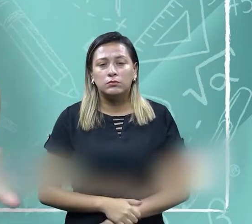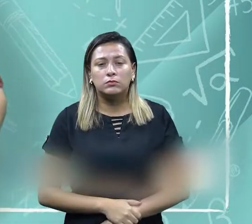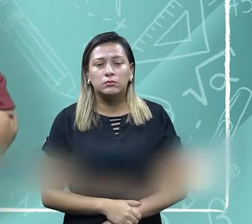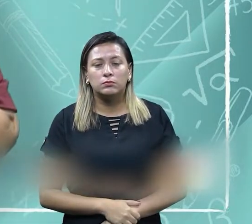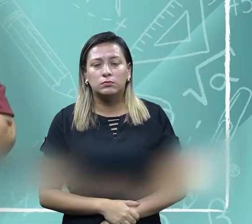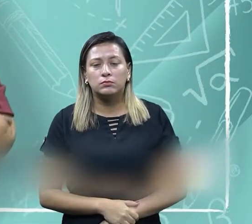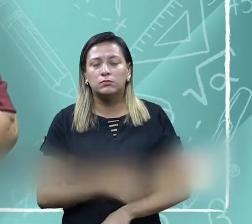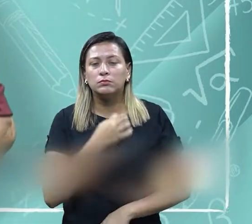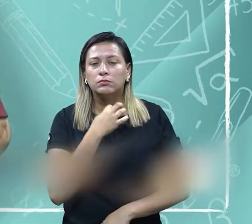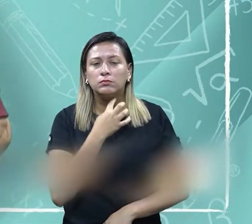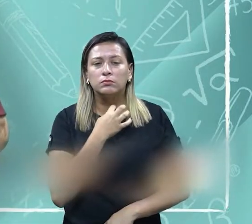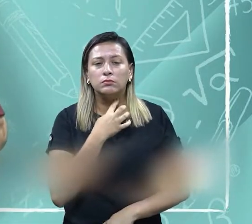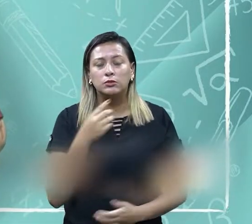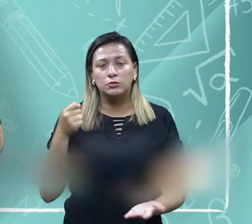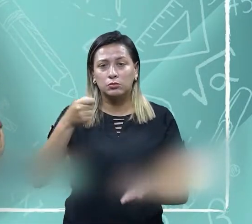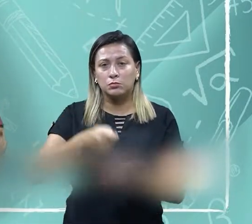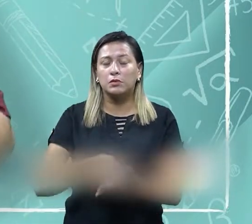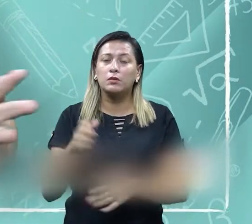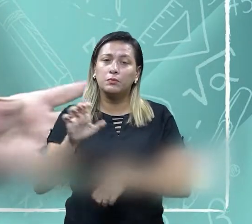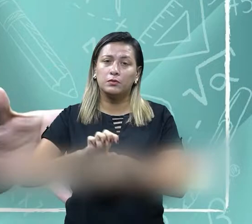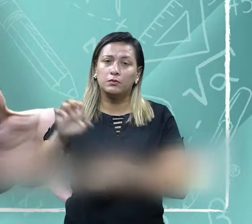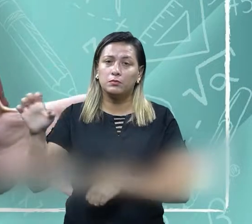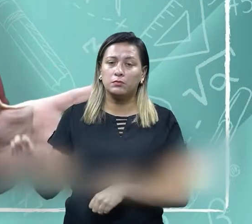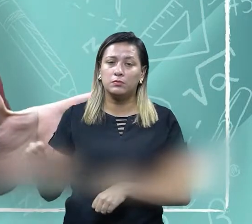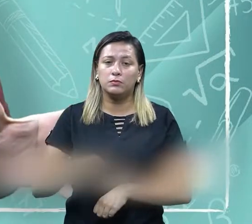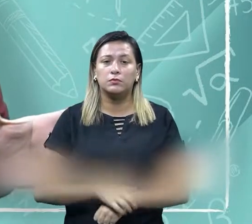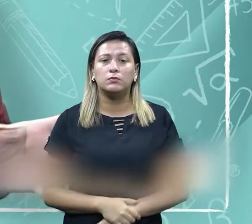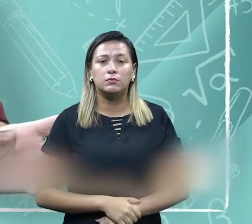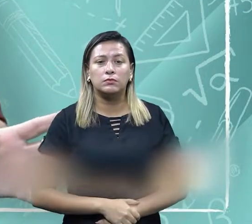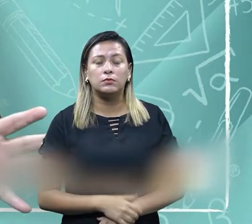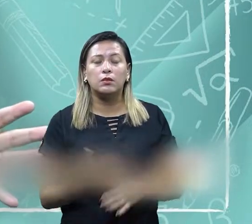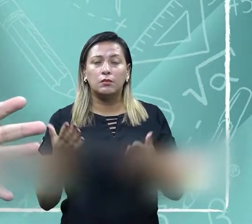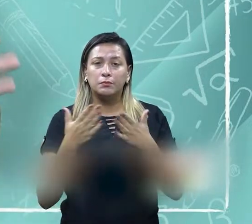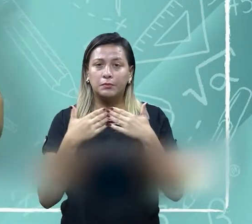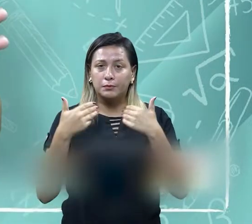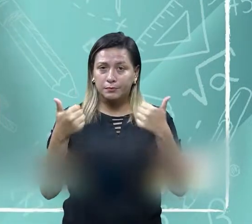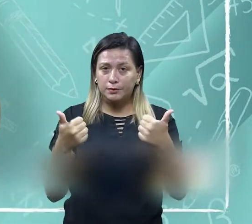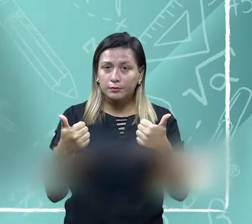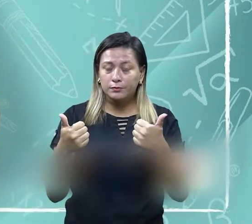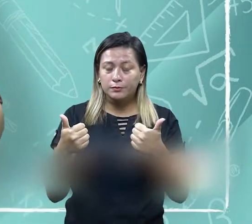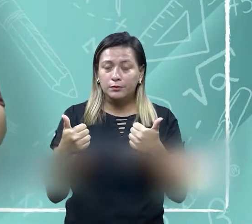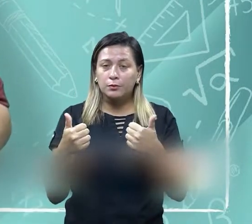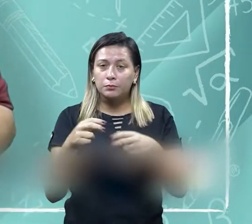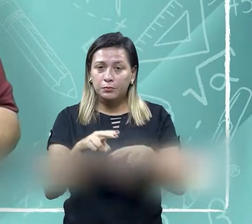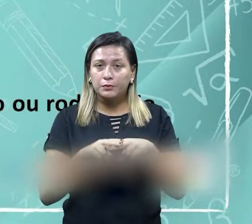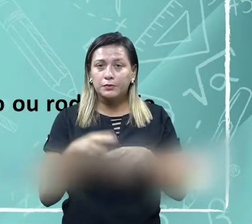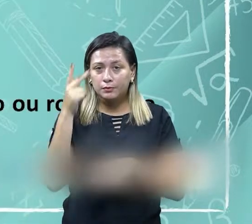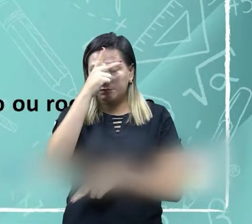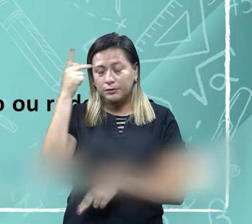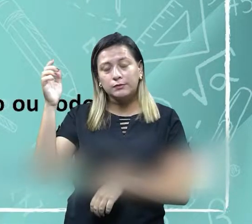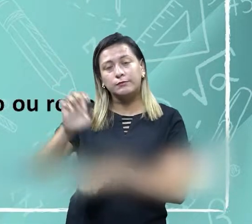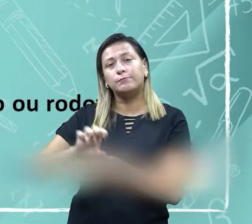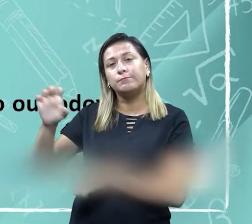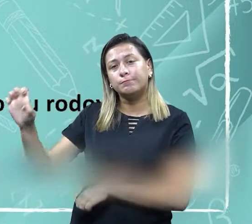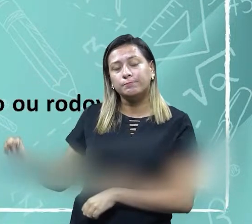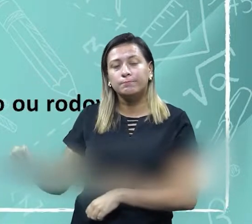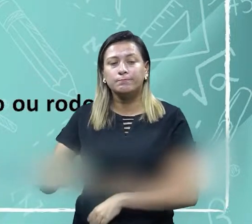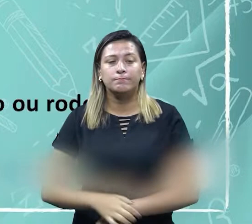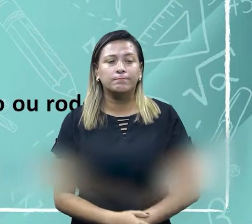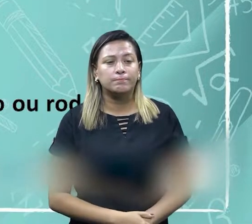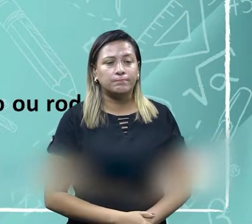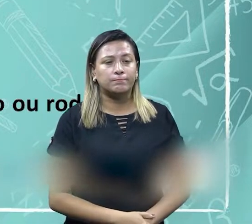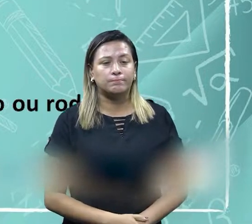esses pagamentos de exportação. Esses são os maiores motivos de as pessoas exportarem, tá bom?